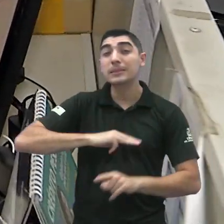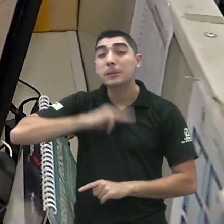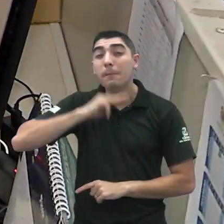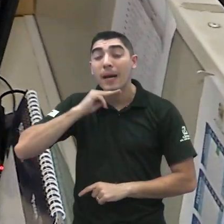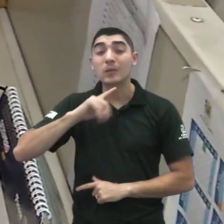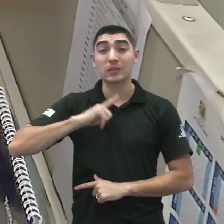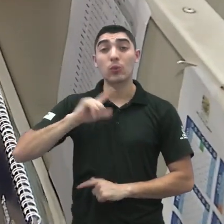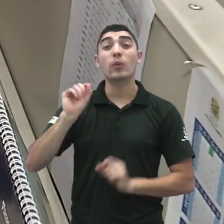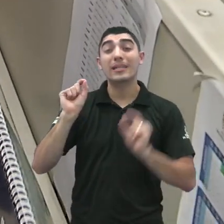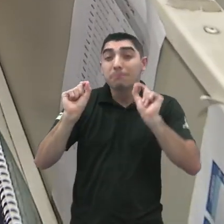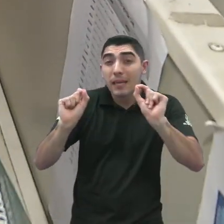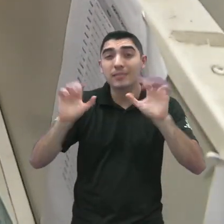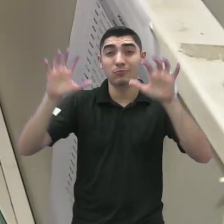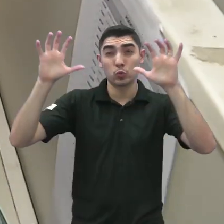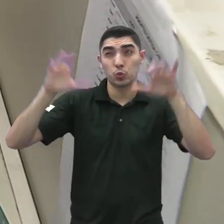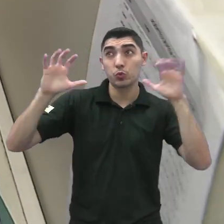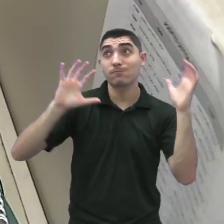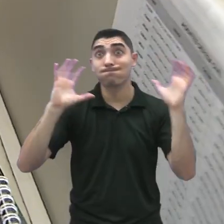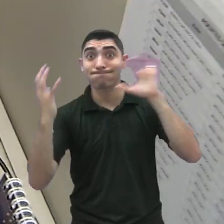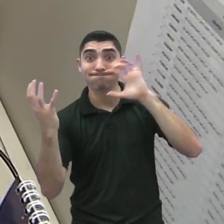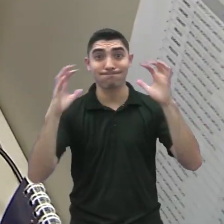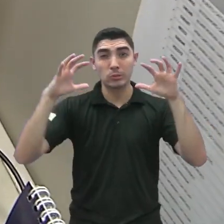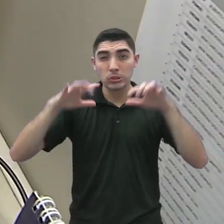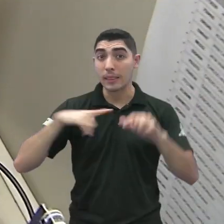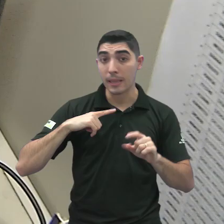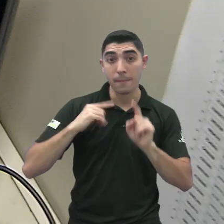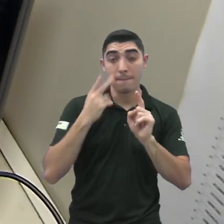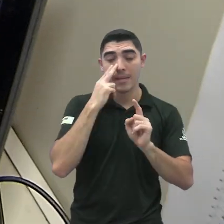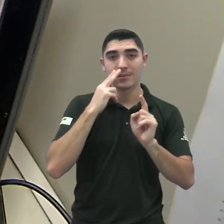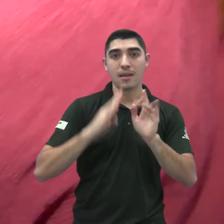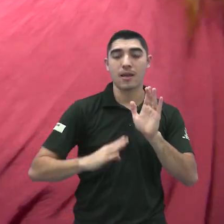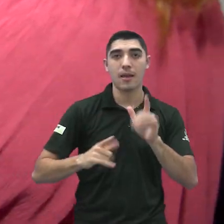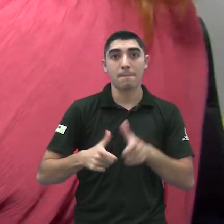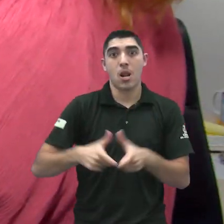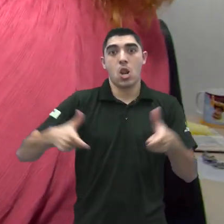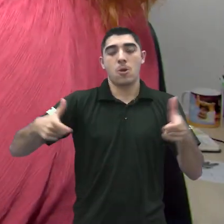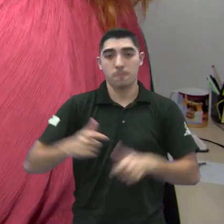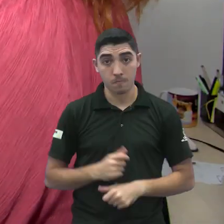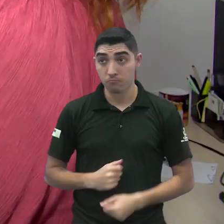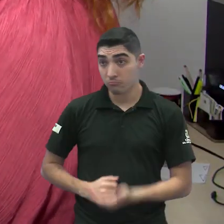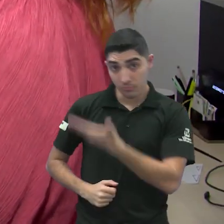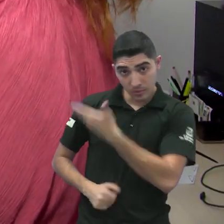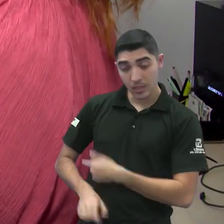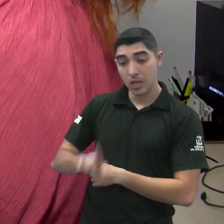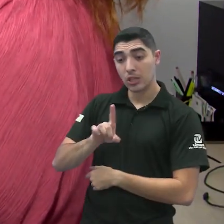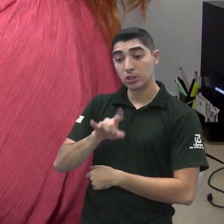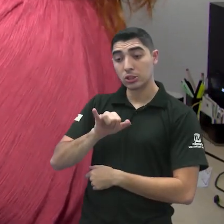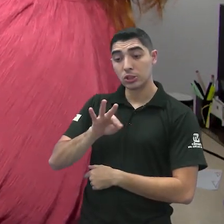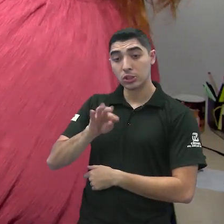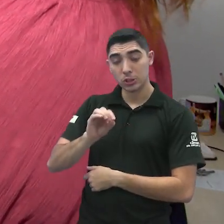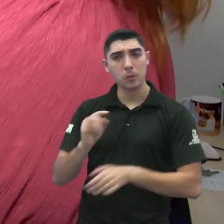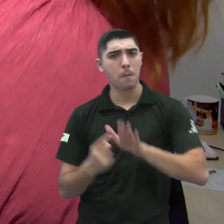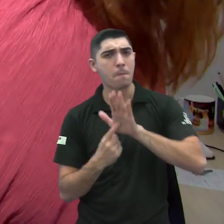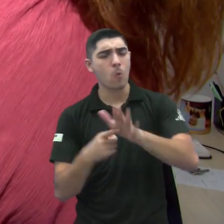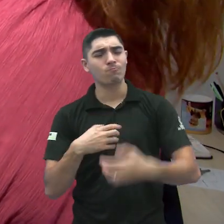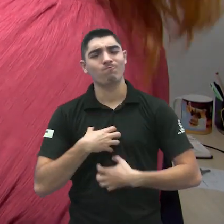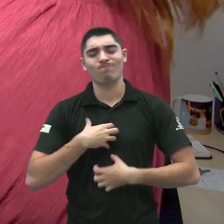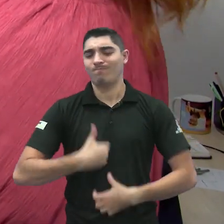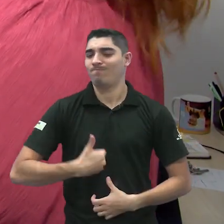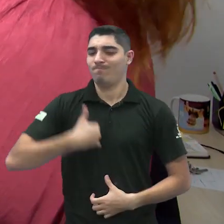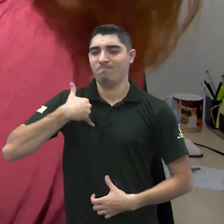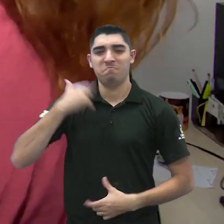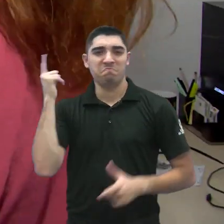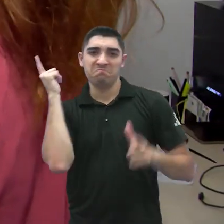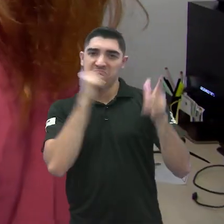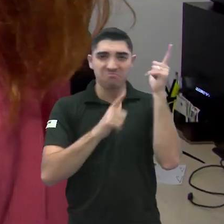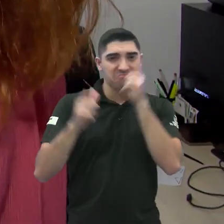período de chuvas de verão, quando geralmente as ocorrências aumentam. Com orgulho, Dito mostra os reconhecimentos